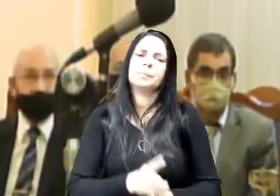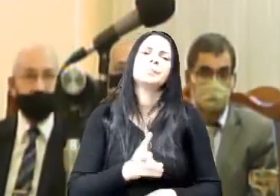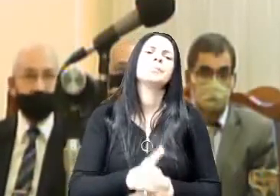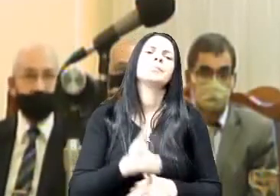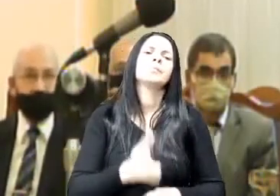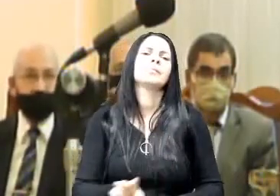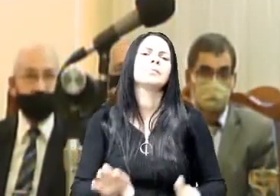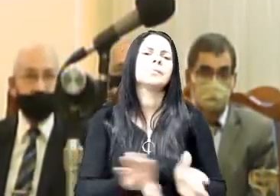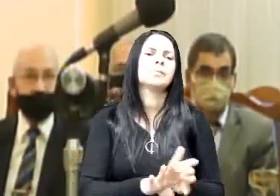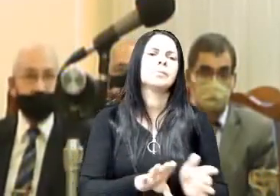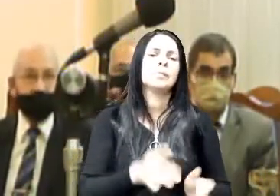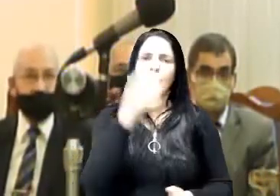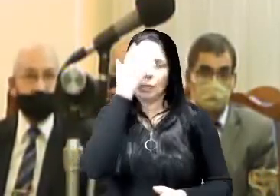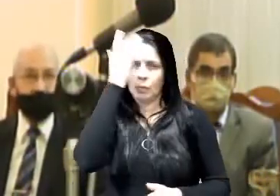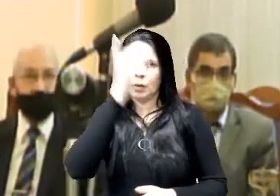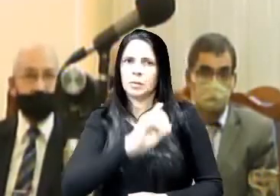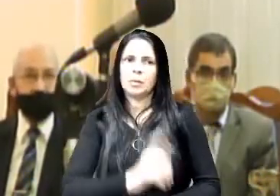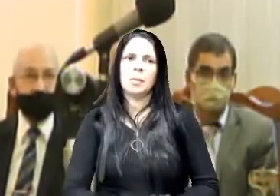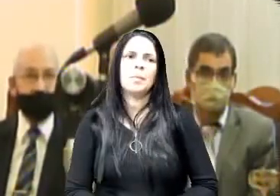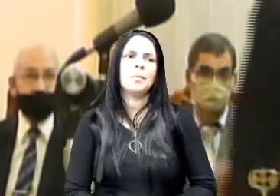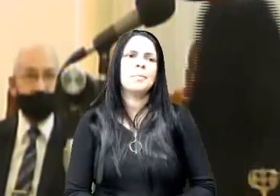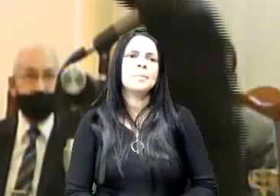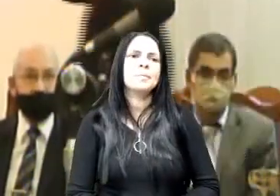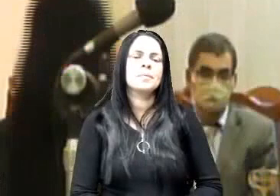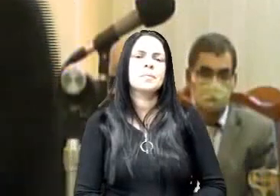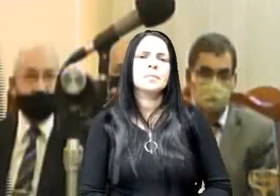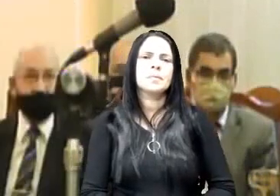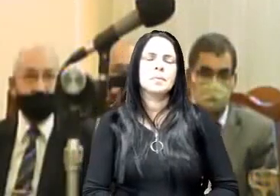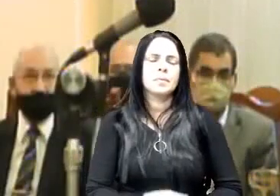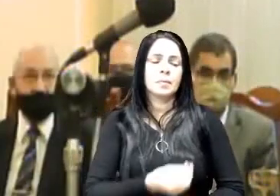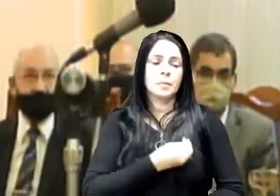não é tão fácil. Na vida